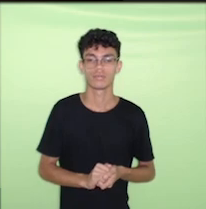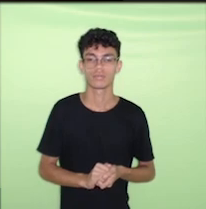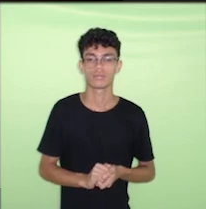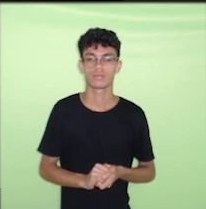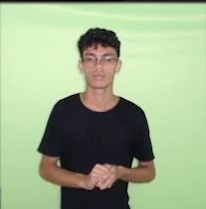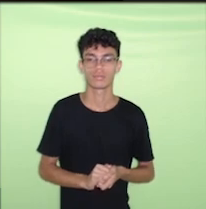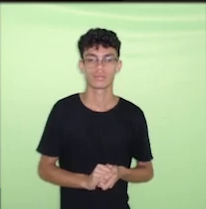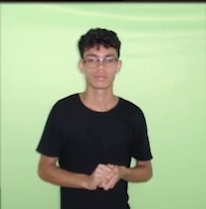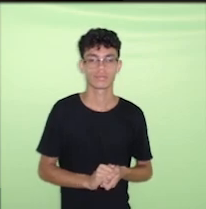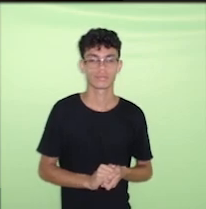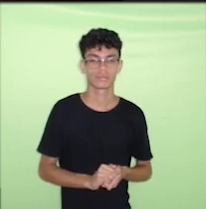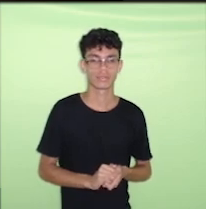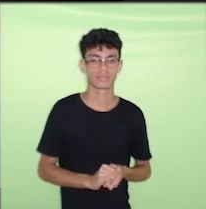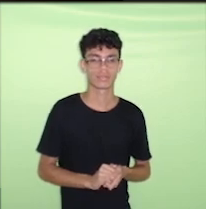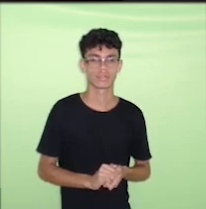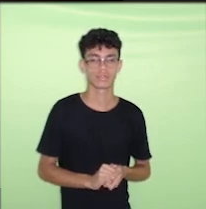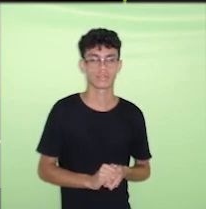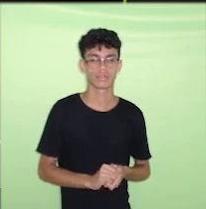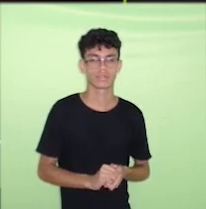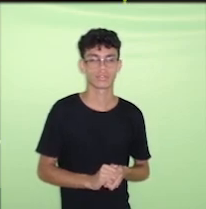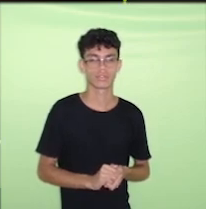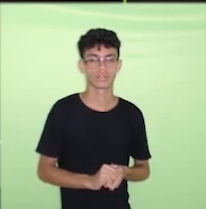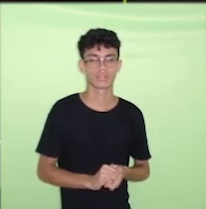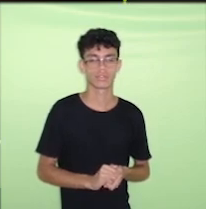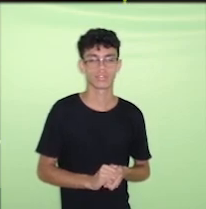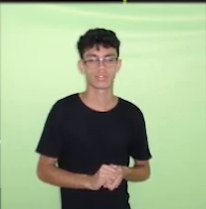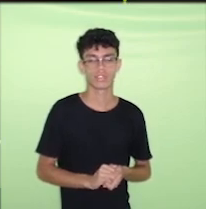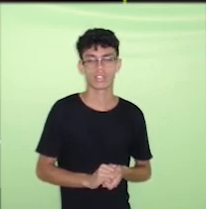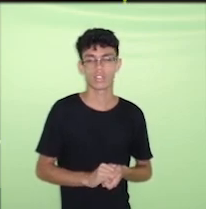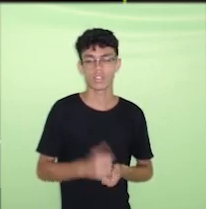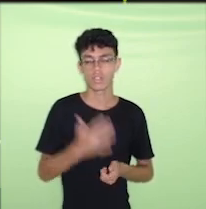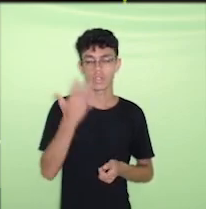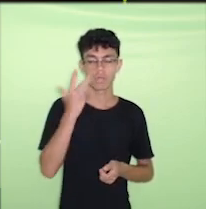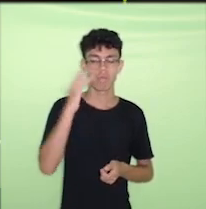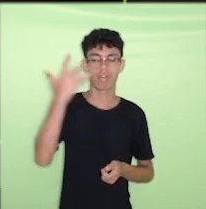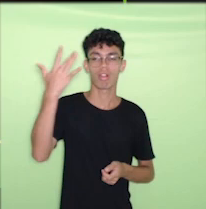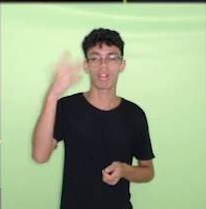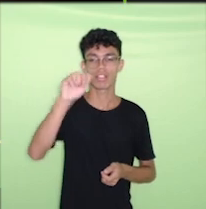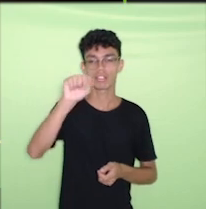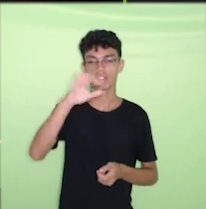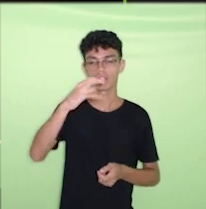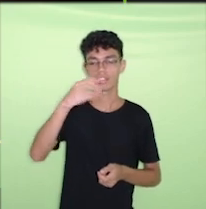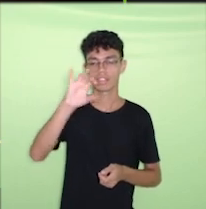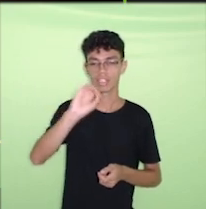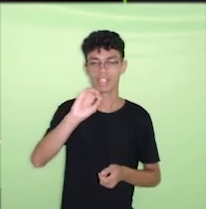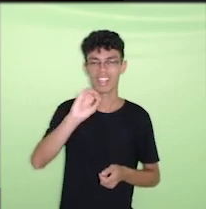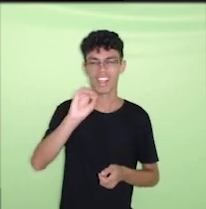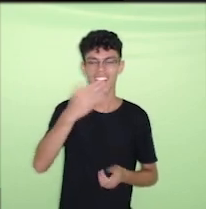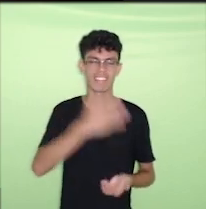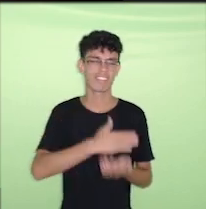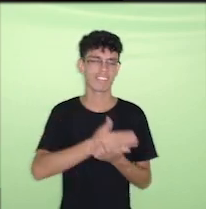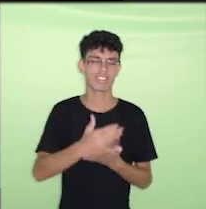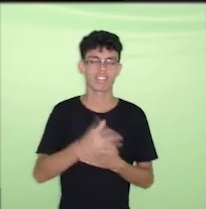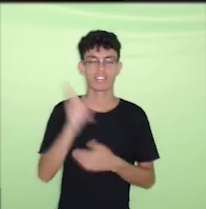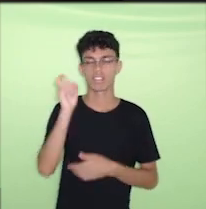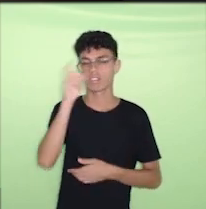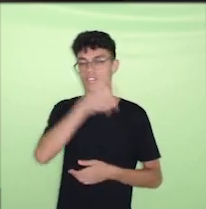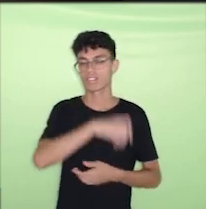Se a mão, ela fizer ouro e aço... Começou com o impossível.